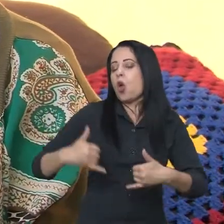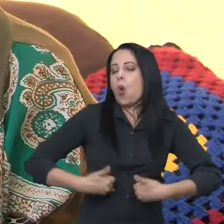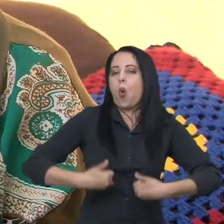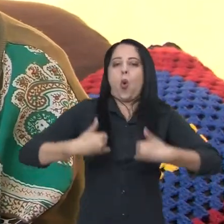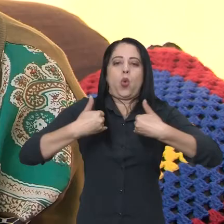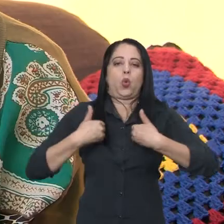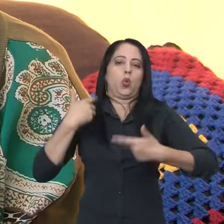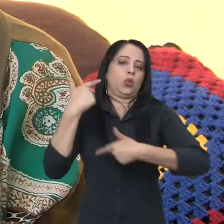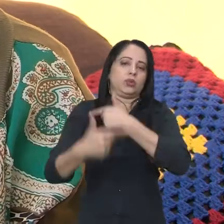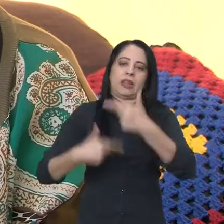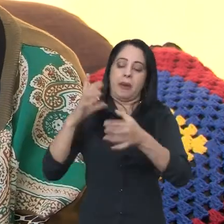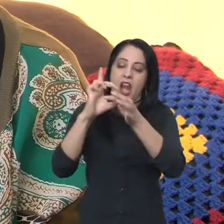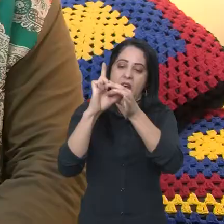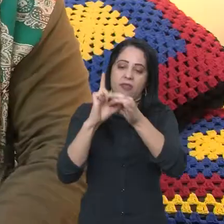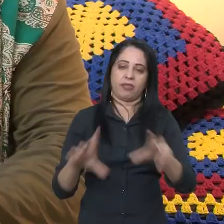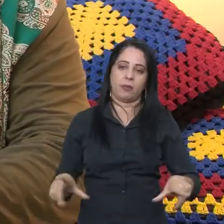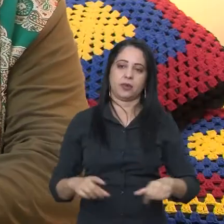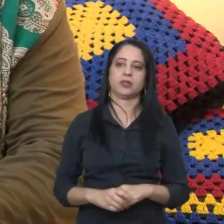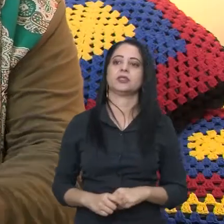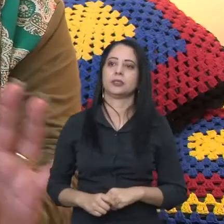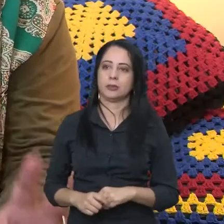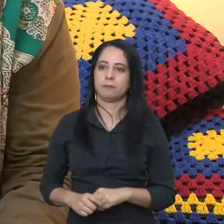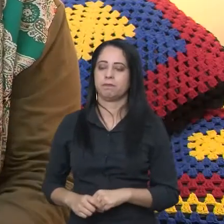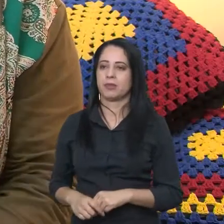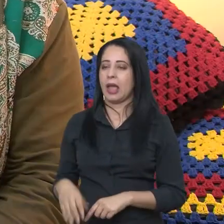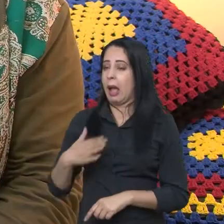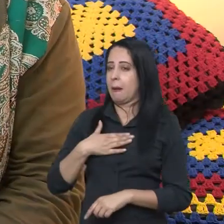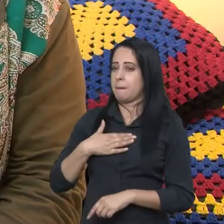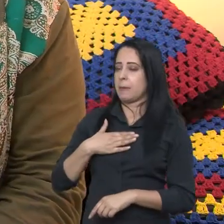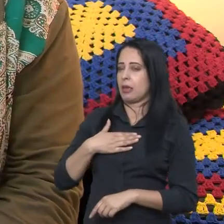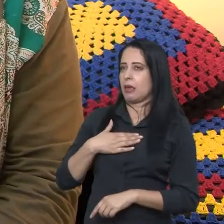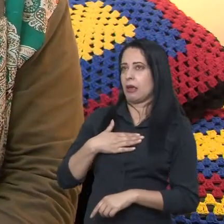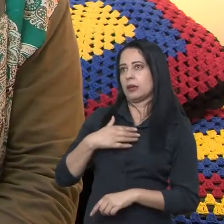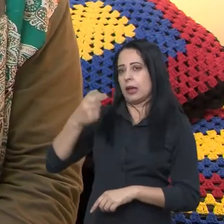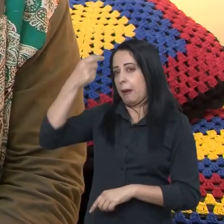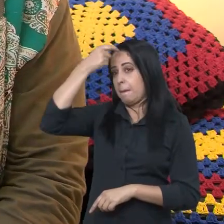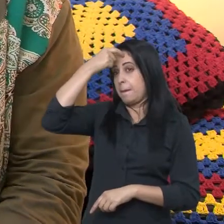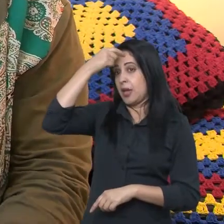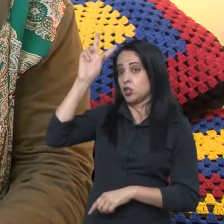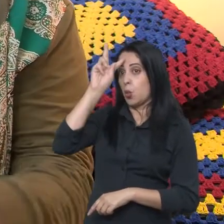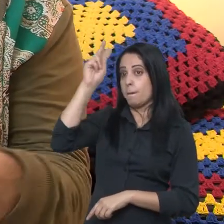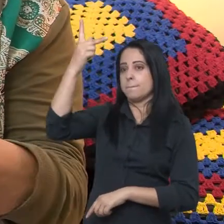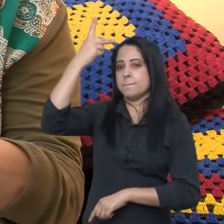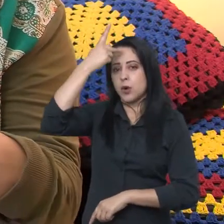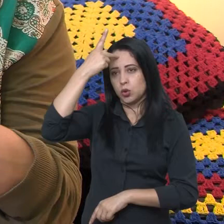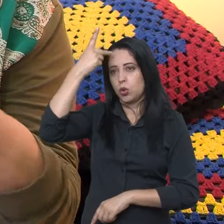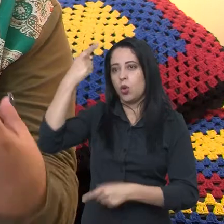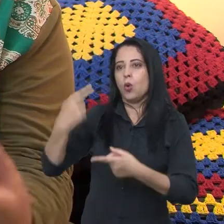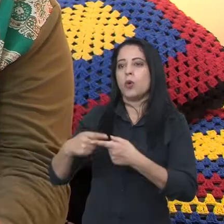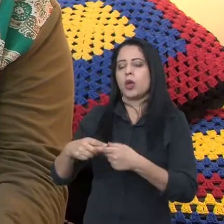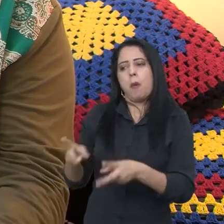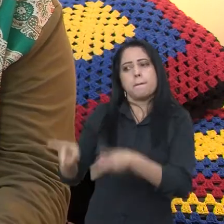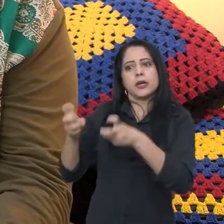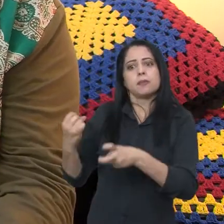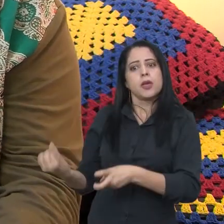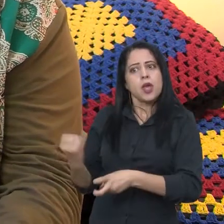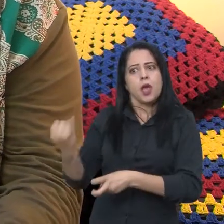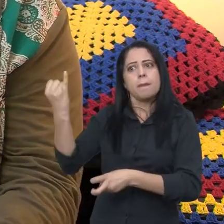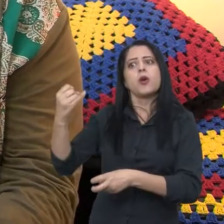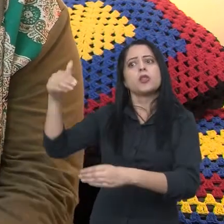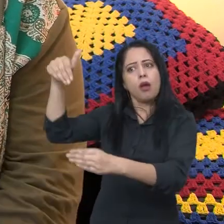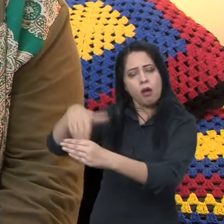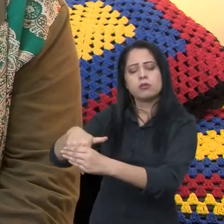processo democrático do país. O processo eleitoral mudou muito na minha cabeça, principalmente em relação da importância de você